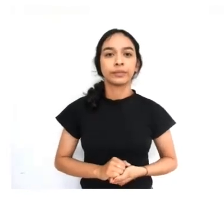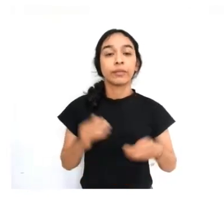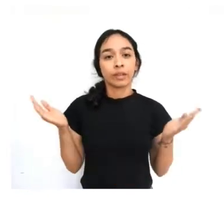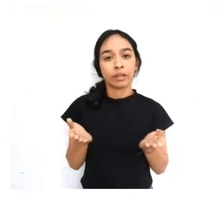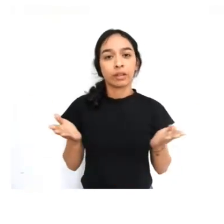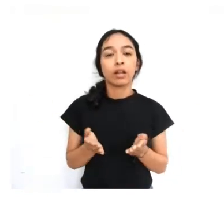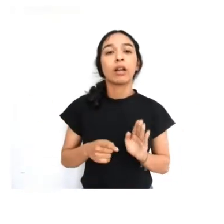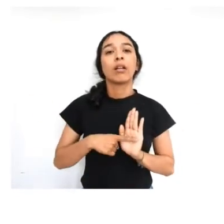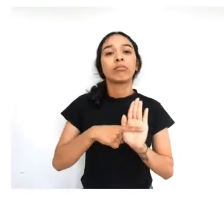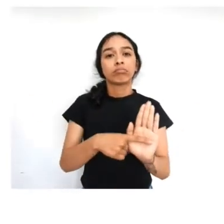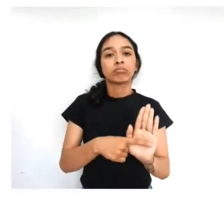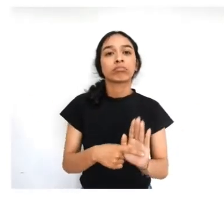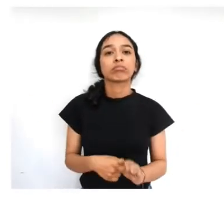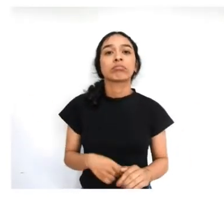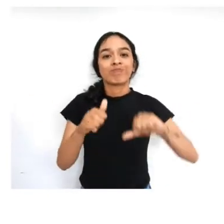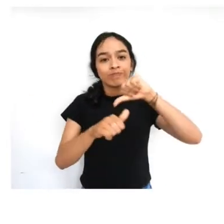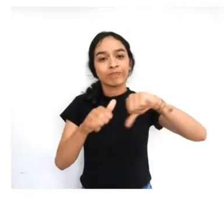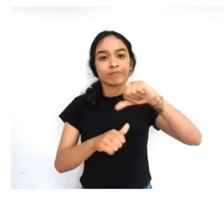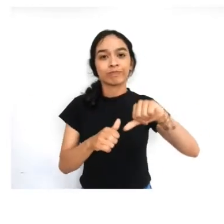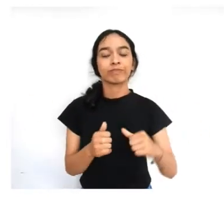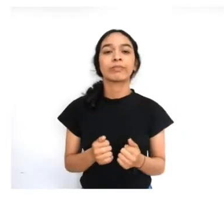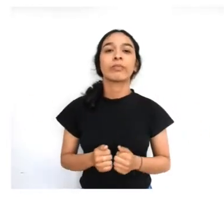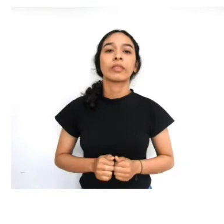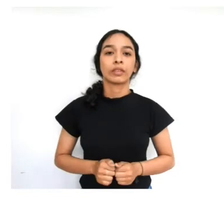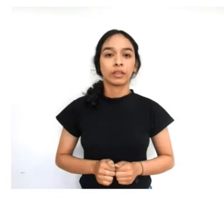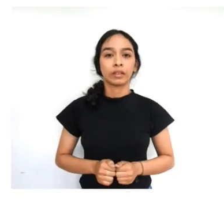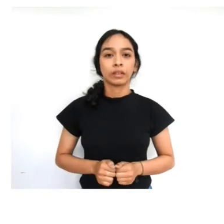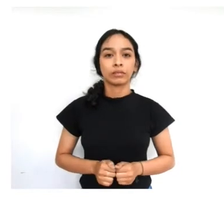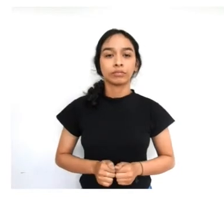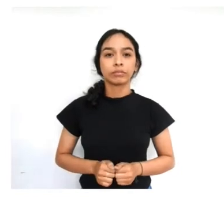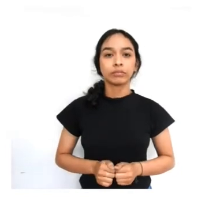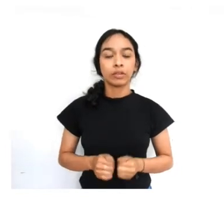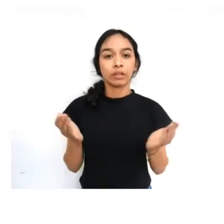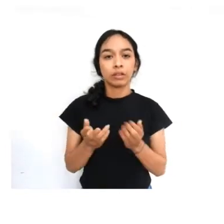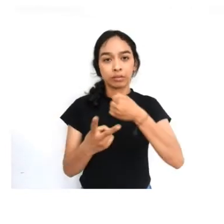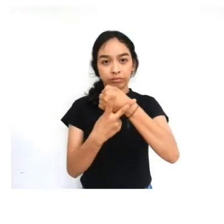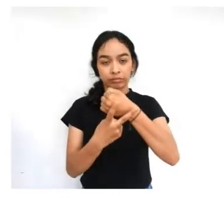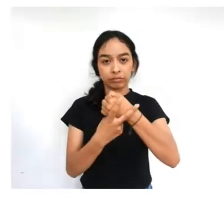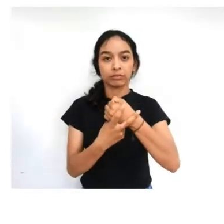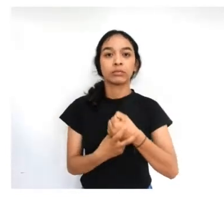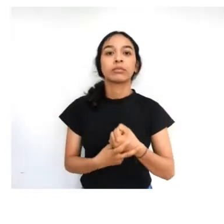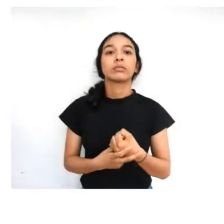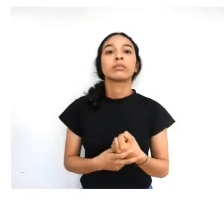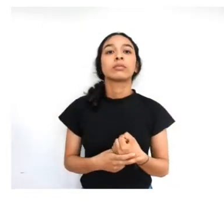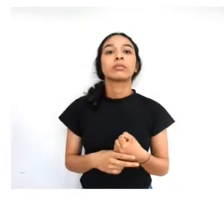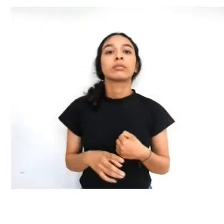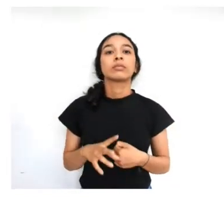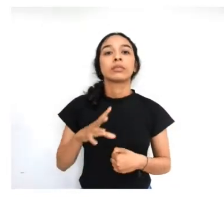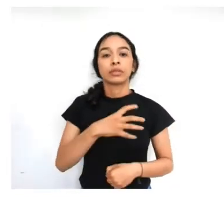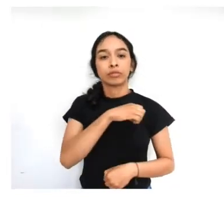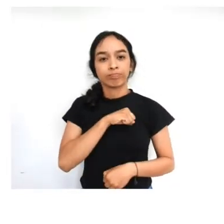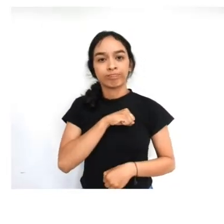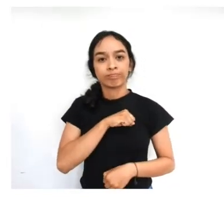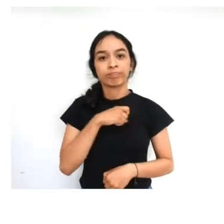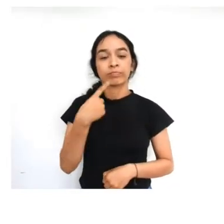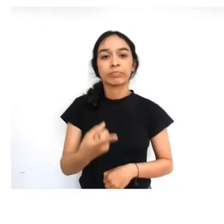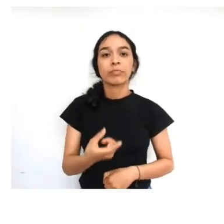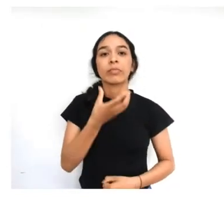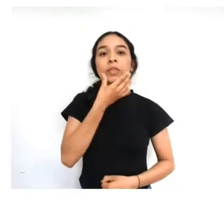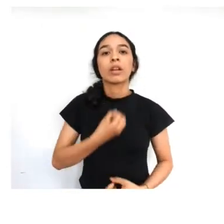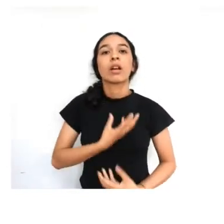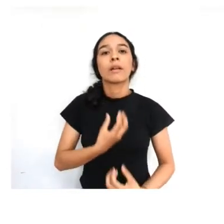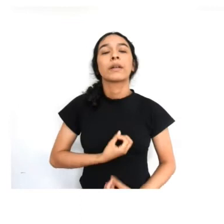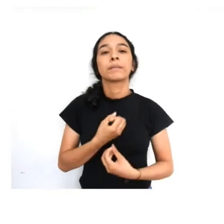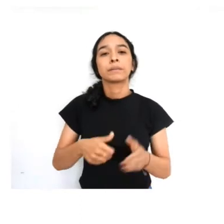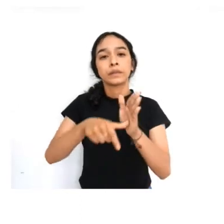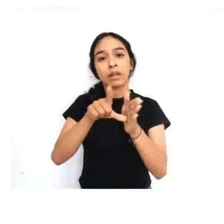fazer a seguinte alteração. Passemos agora o verbo amate, que estava depois de poetan, para antes de